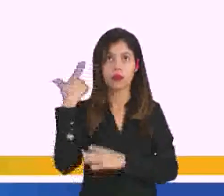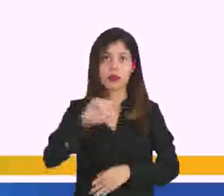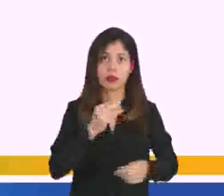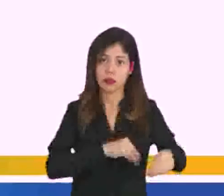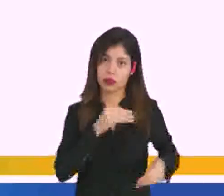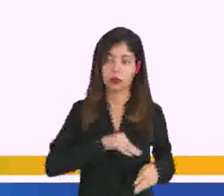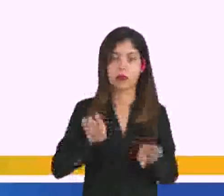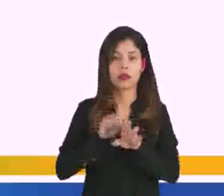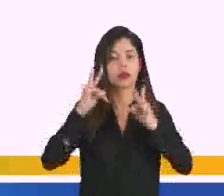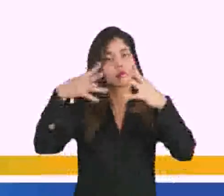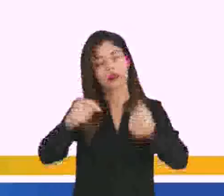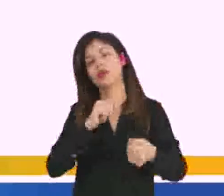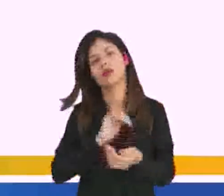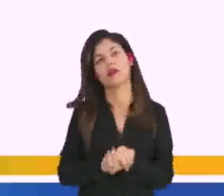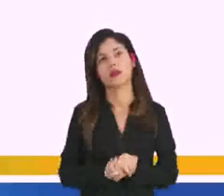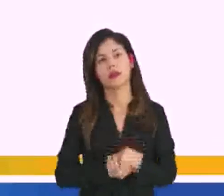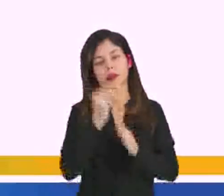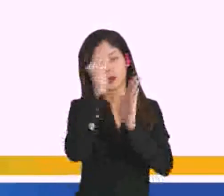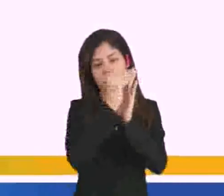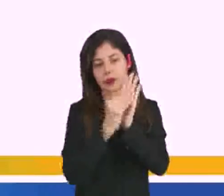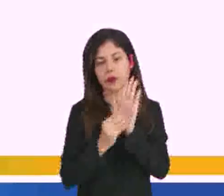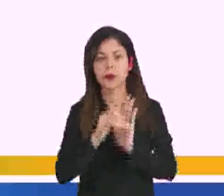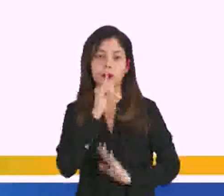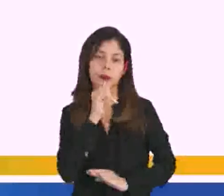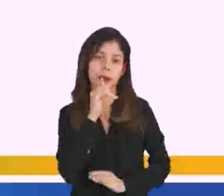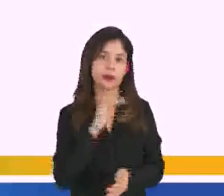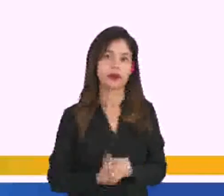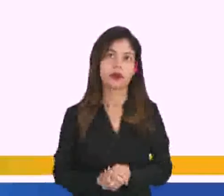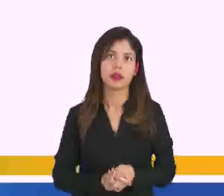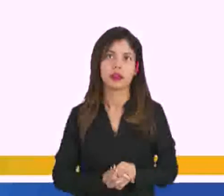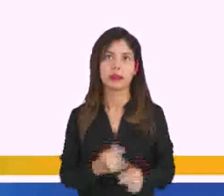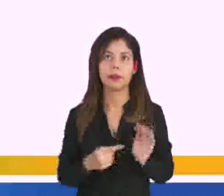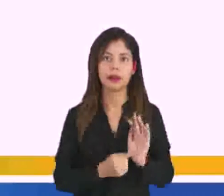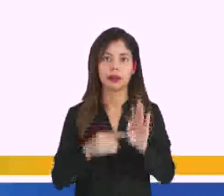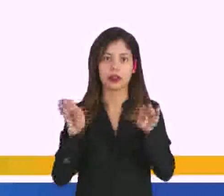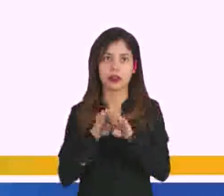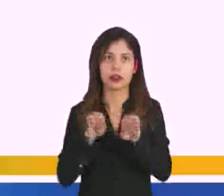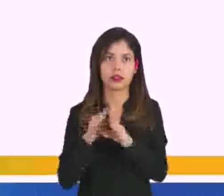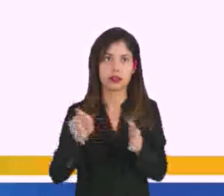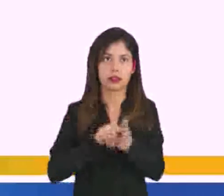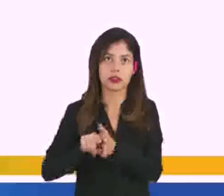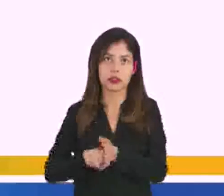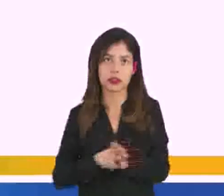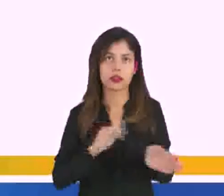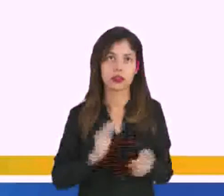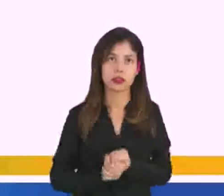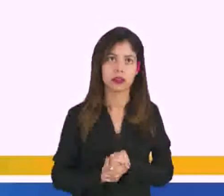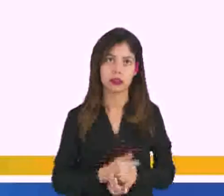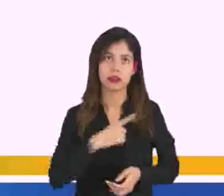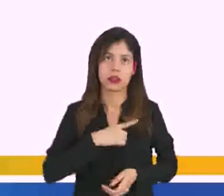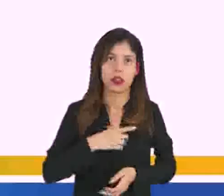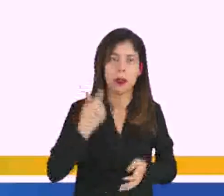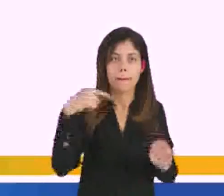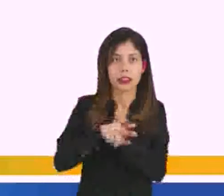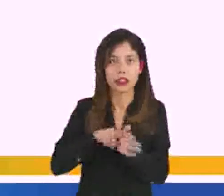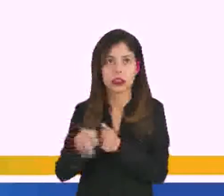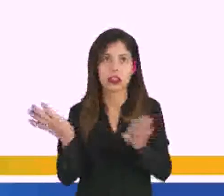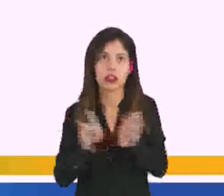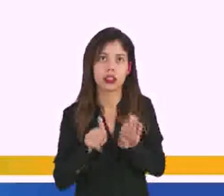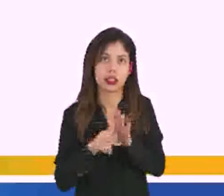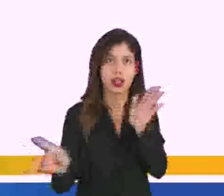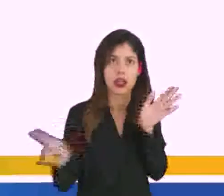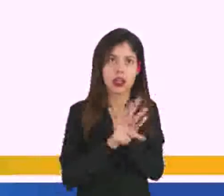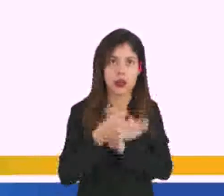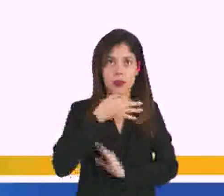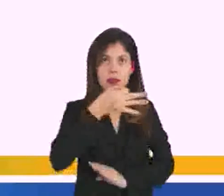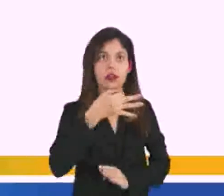salarial, Tudo isso aí seriam exemplos, de pesquisa censitária. Quando uma pesquisa é realizada tomando